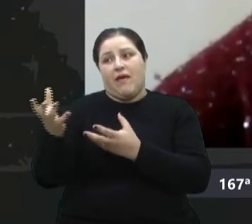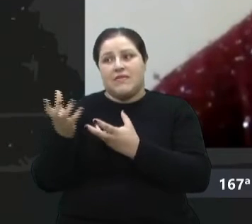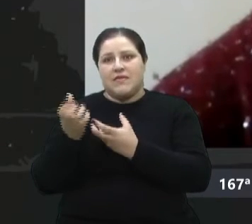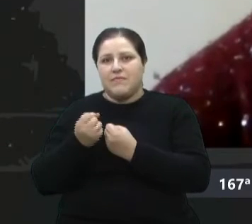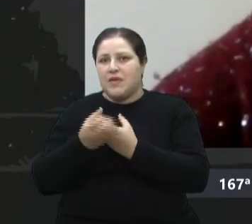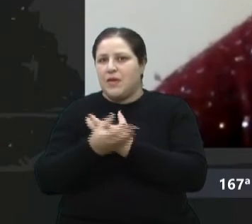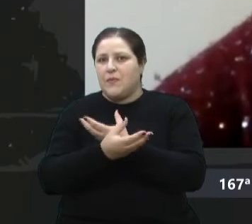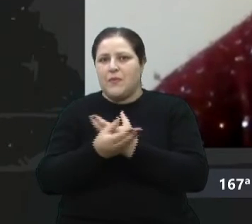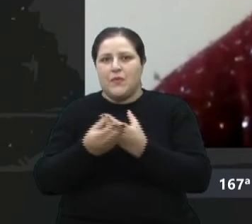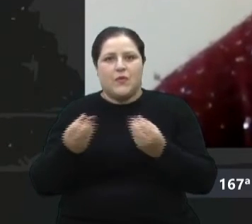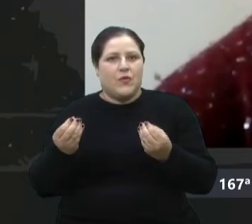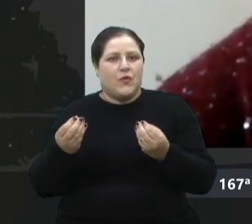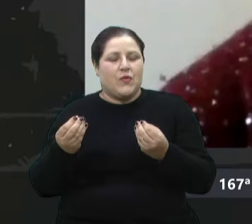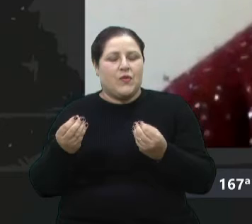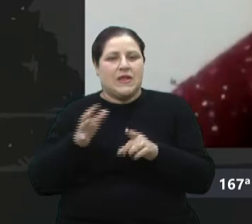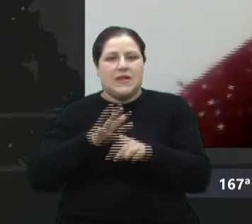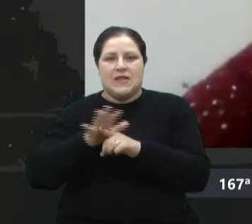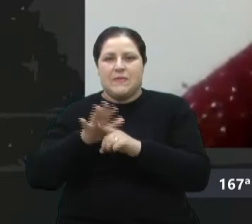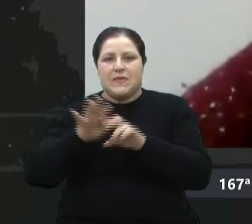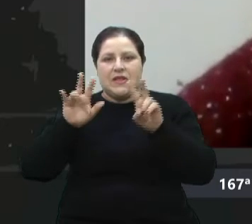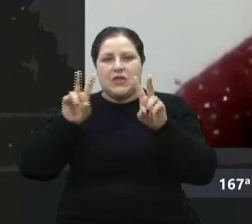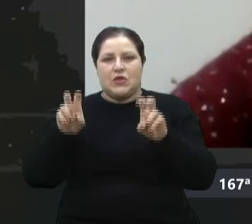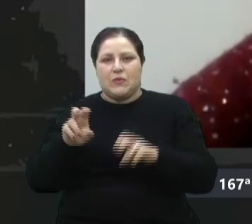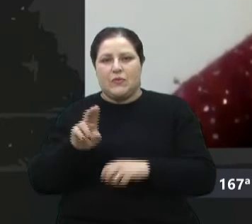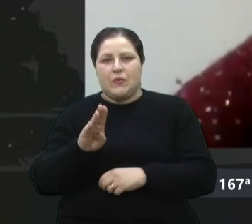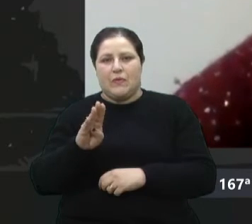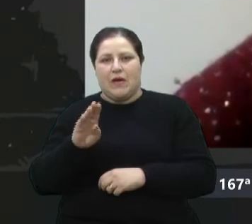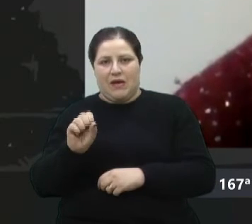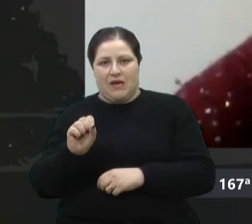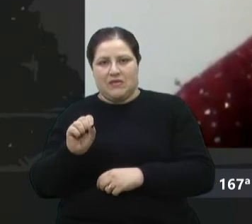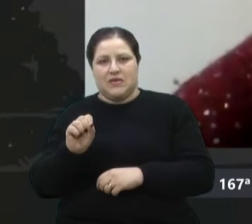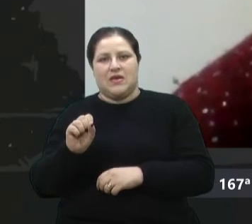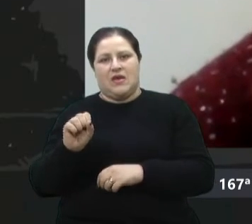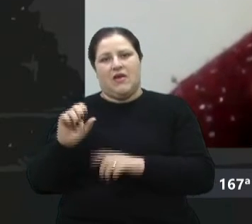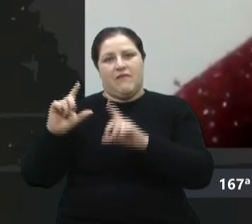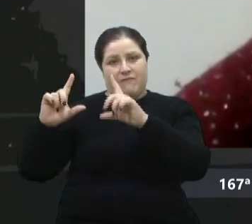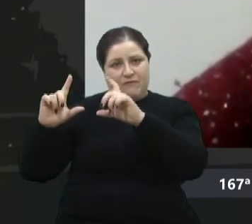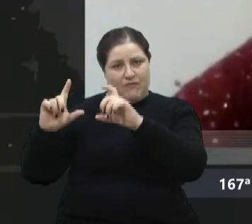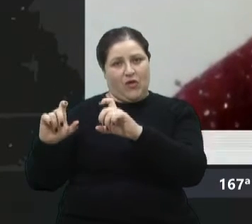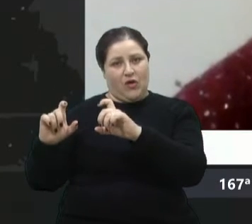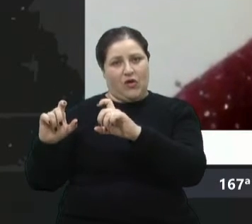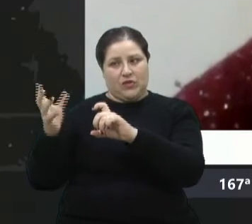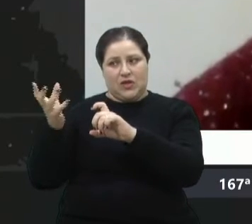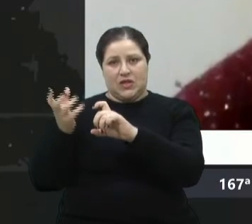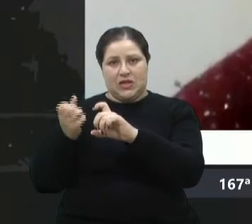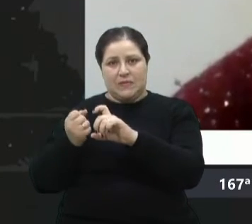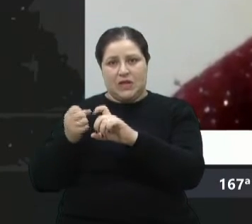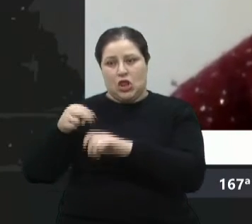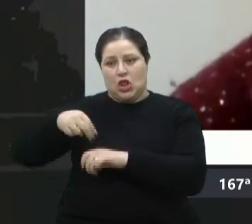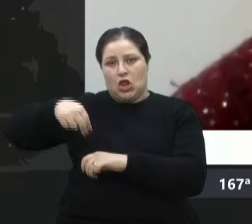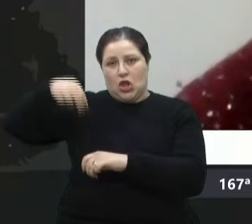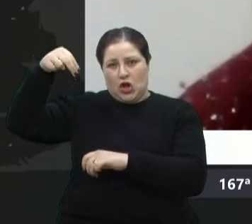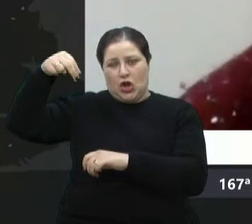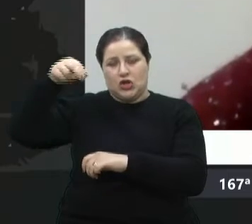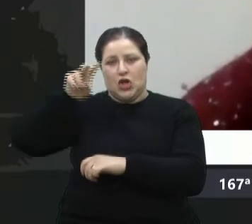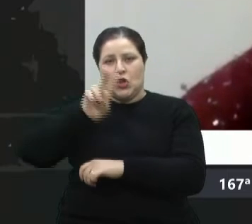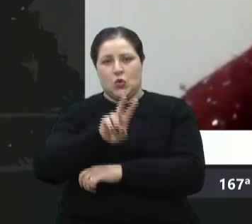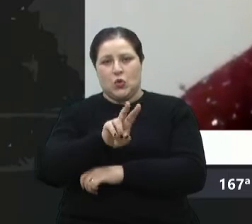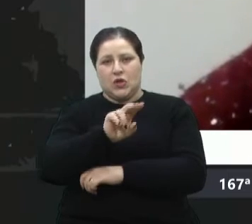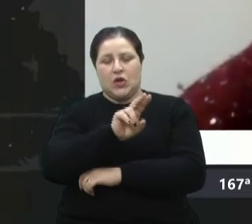muitas demandas em relação às UBSs, né? Fotos na Zona Norte de 2 UBSs